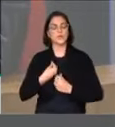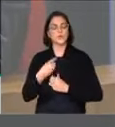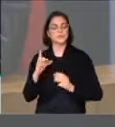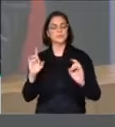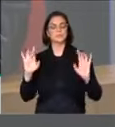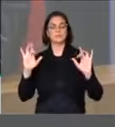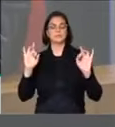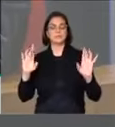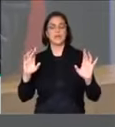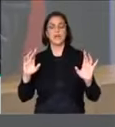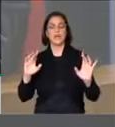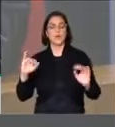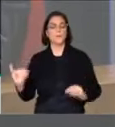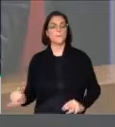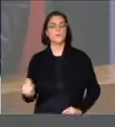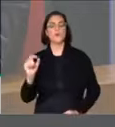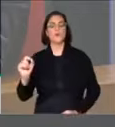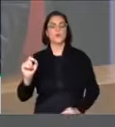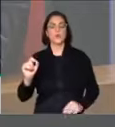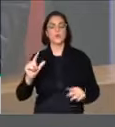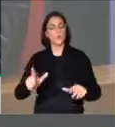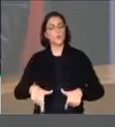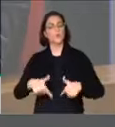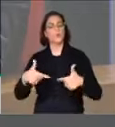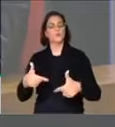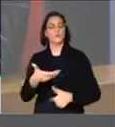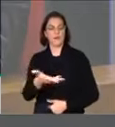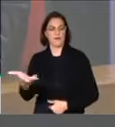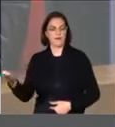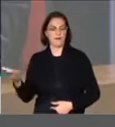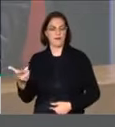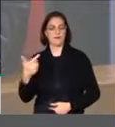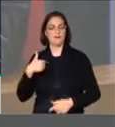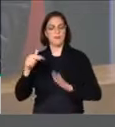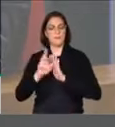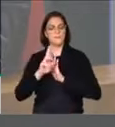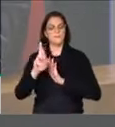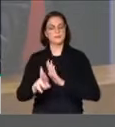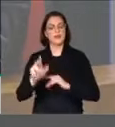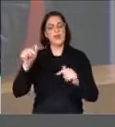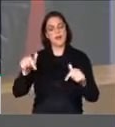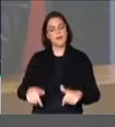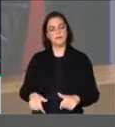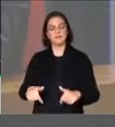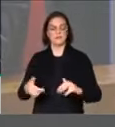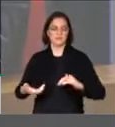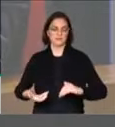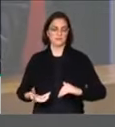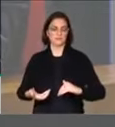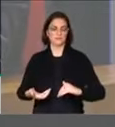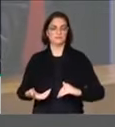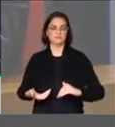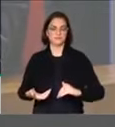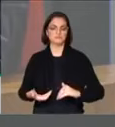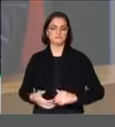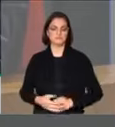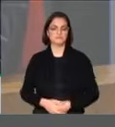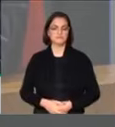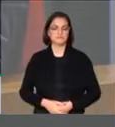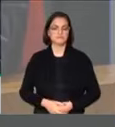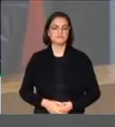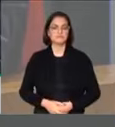poder representá-los na luta neste Congresso Nacional, tanto na Câmara Federal, com